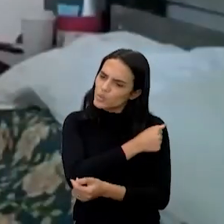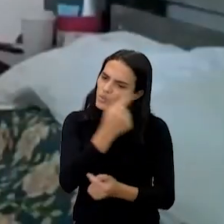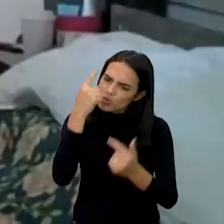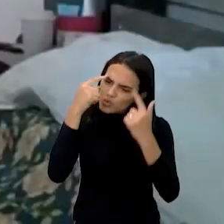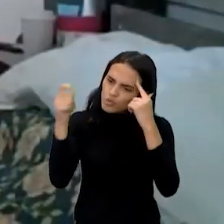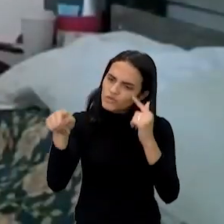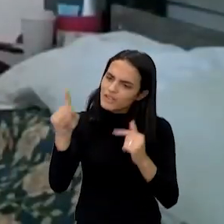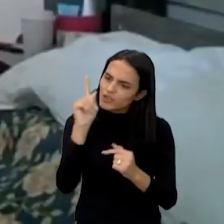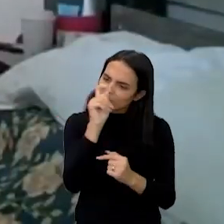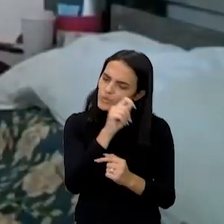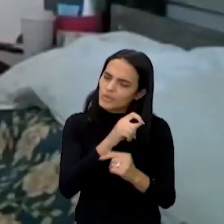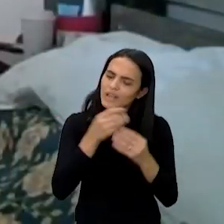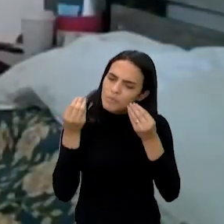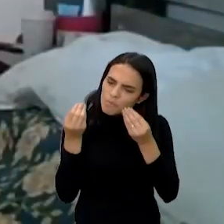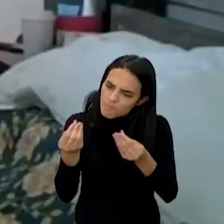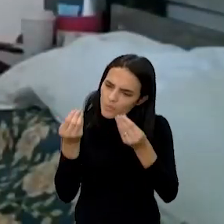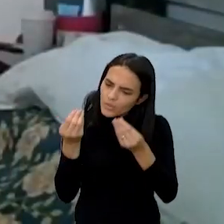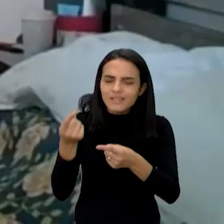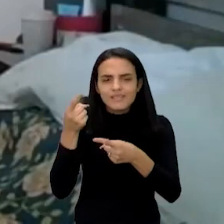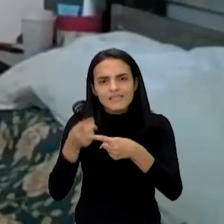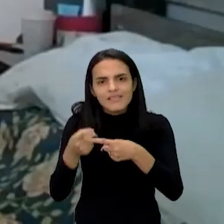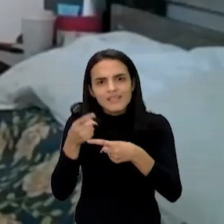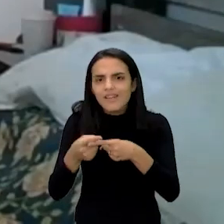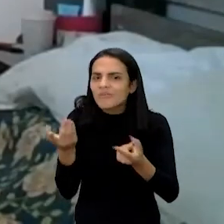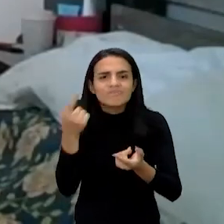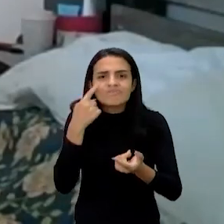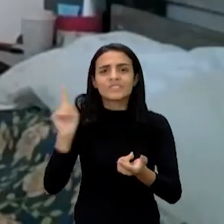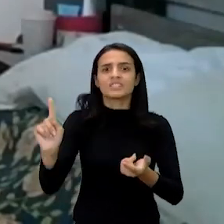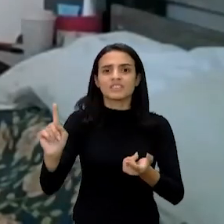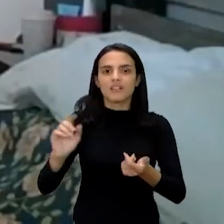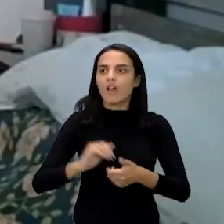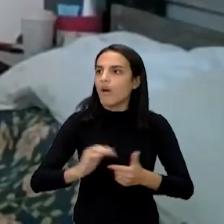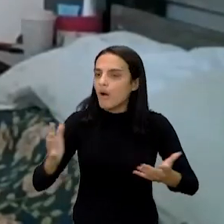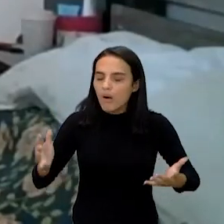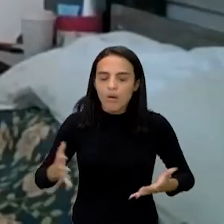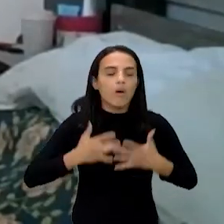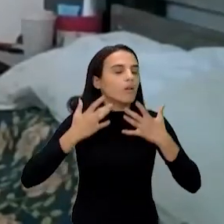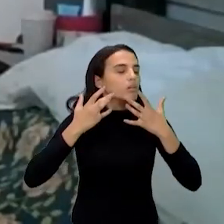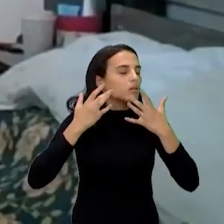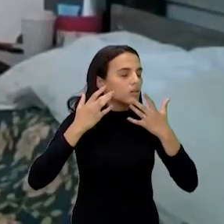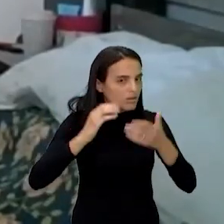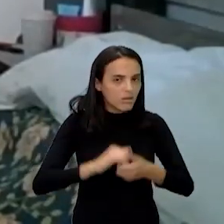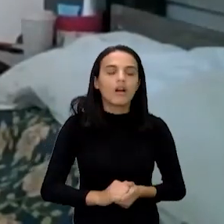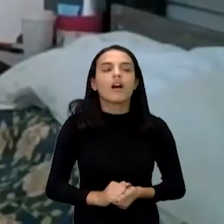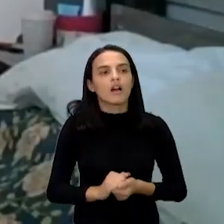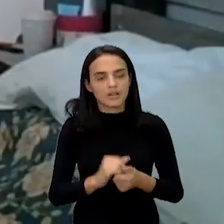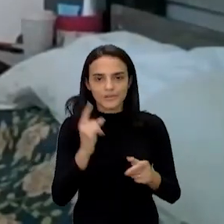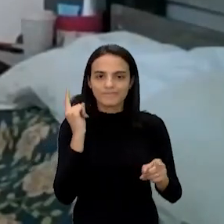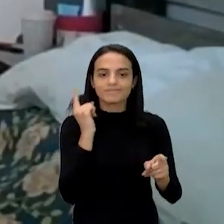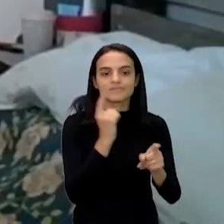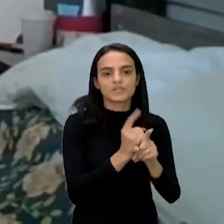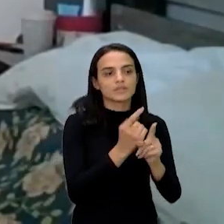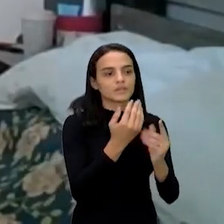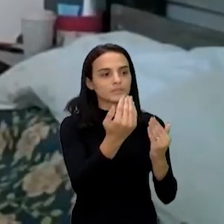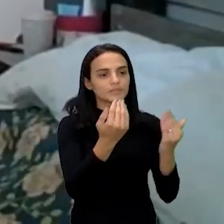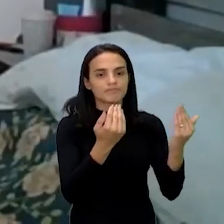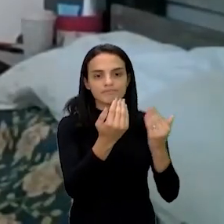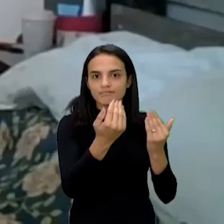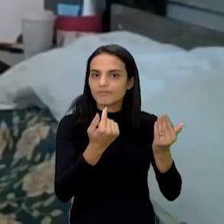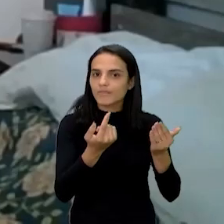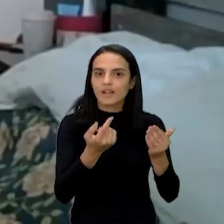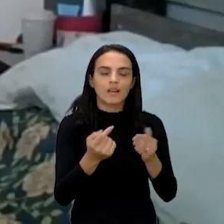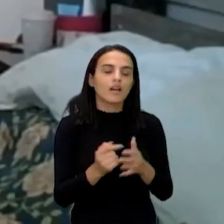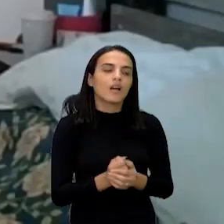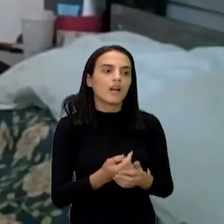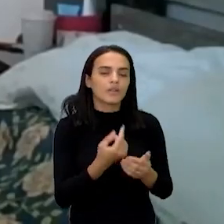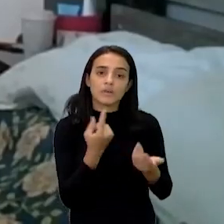dificuldades. E aí eu surtei, assim, procurei minha psicóloga e falei, olha, eu não sei, eu não consigo ajudar os alunos,